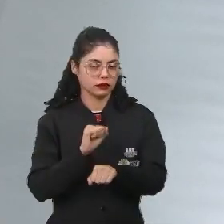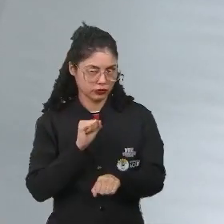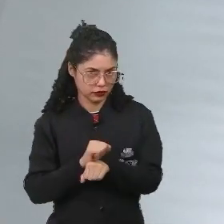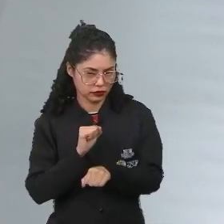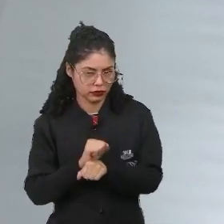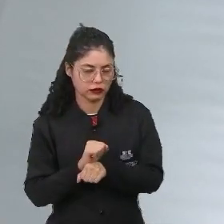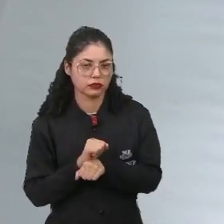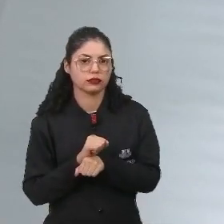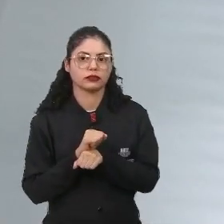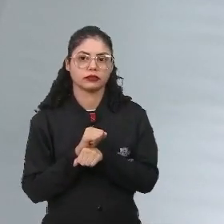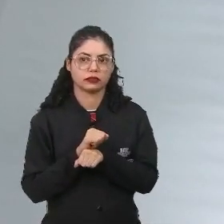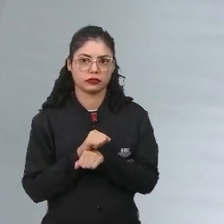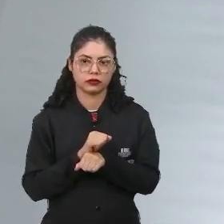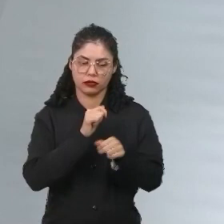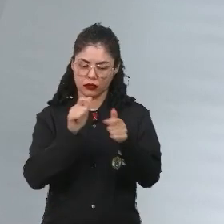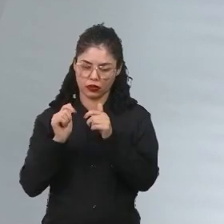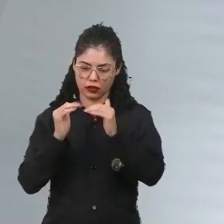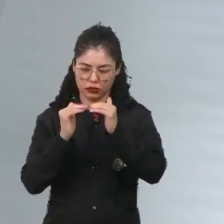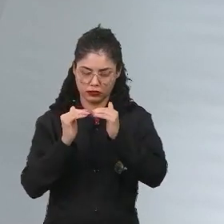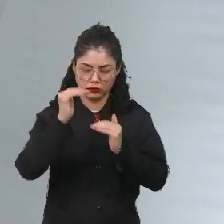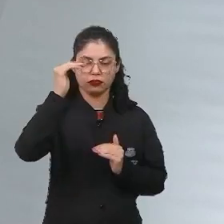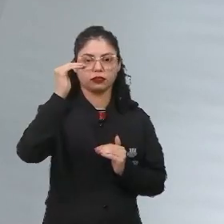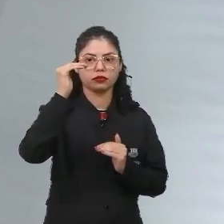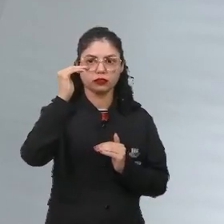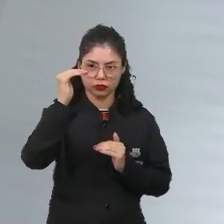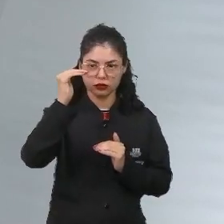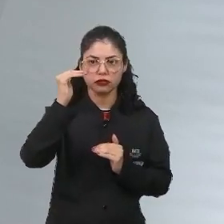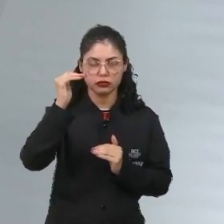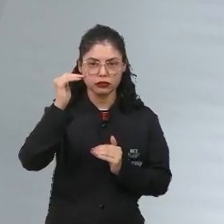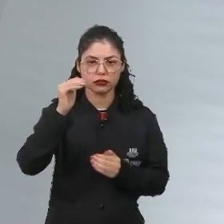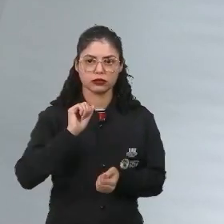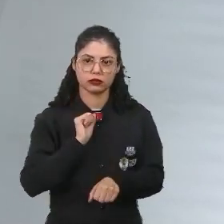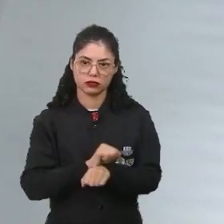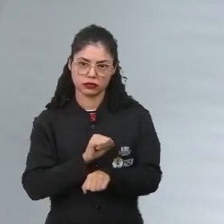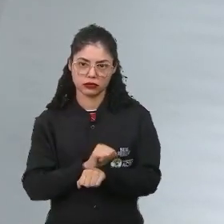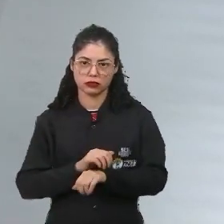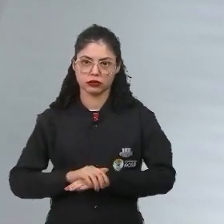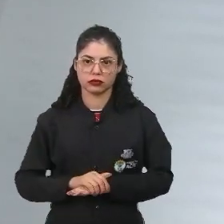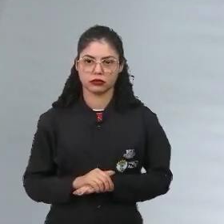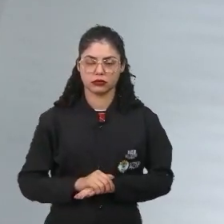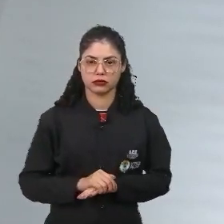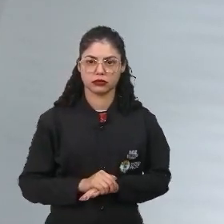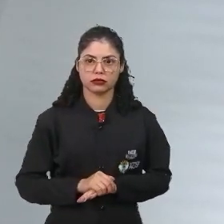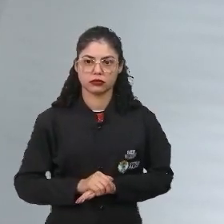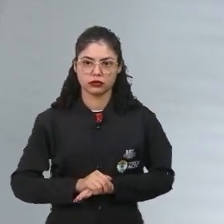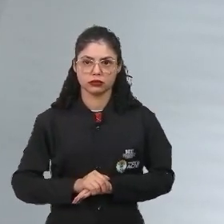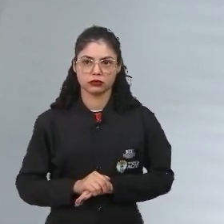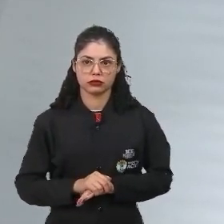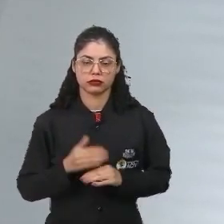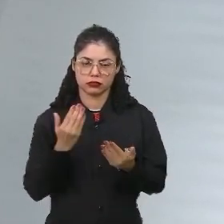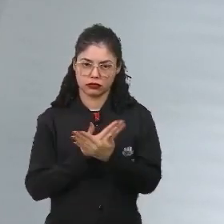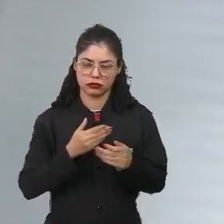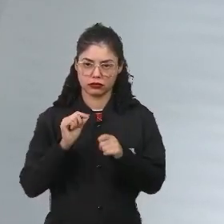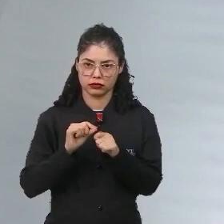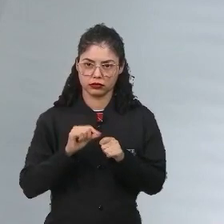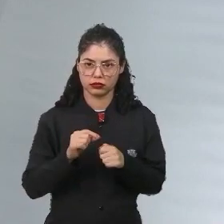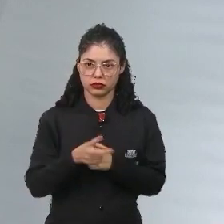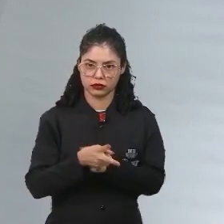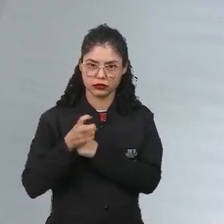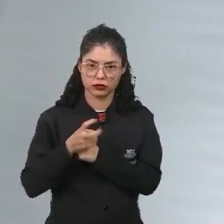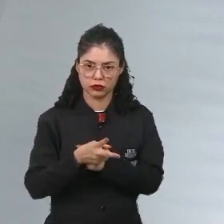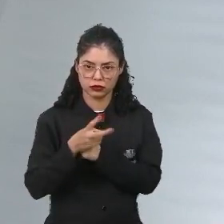né? Onde vai haver a separação devido a essa espera. E eu vou conseguir, com todo cuidado, fazer essa